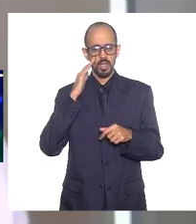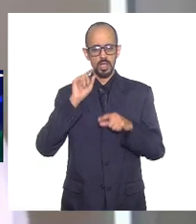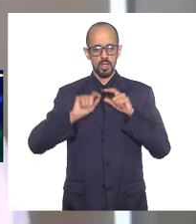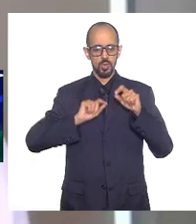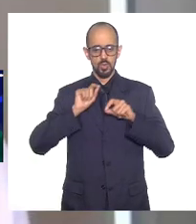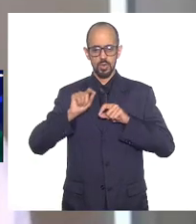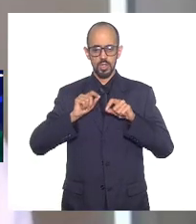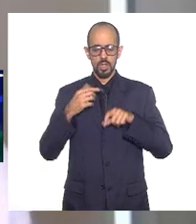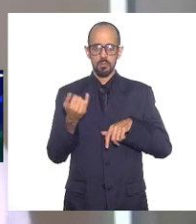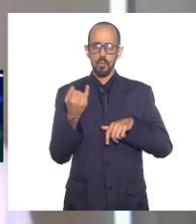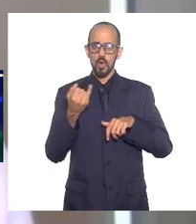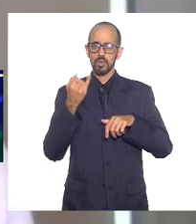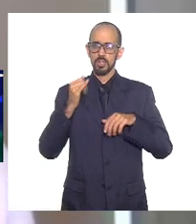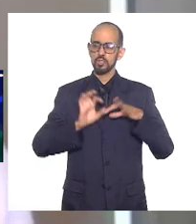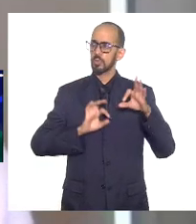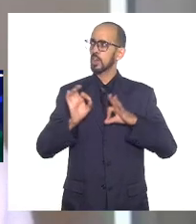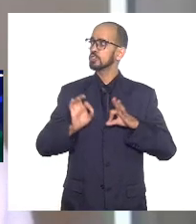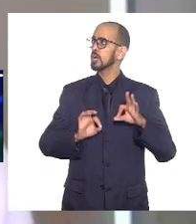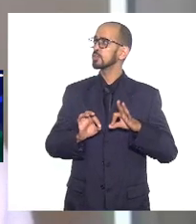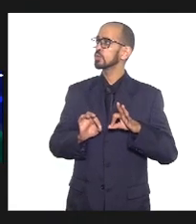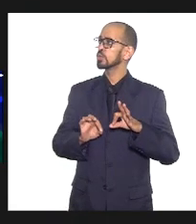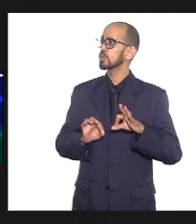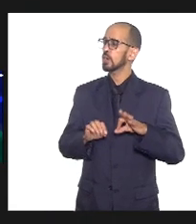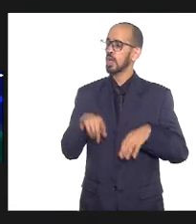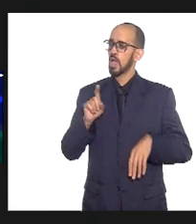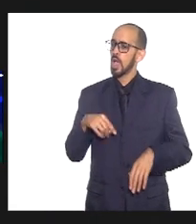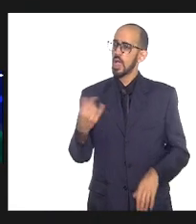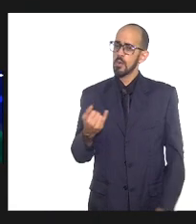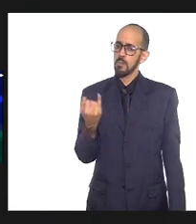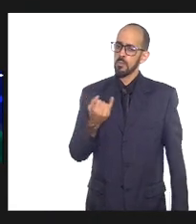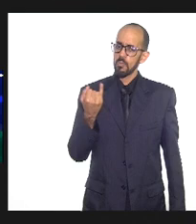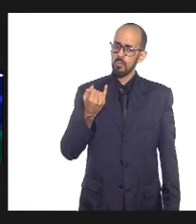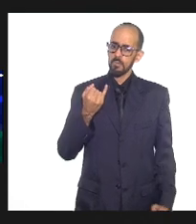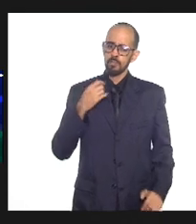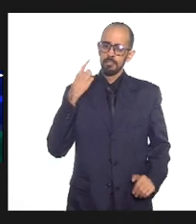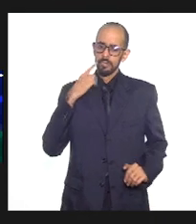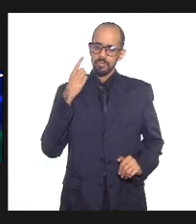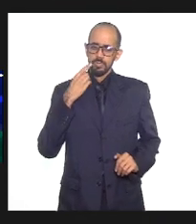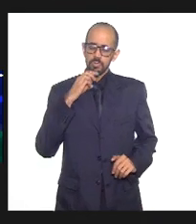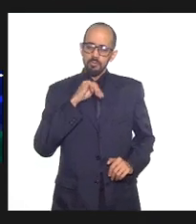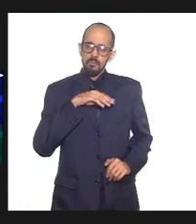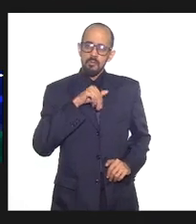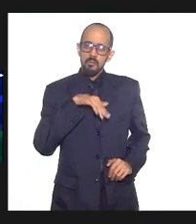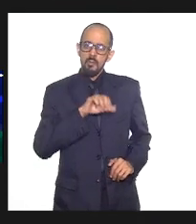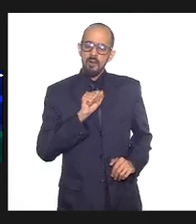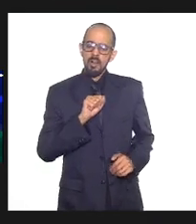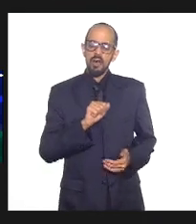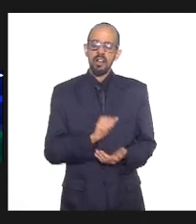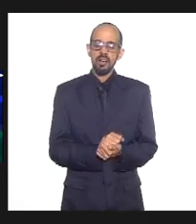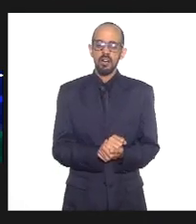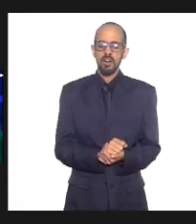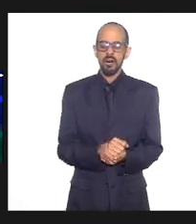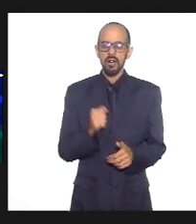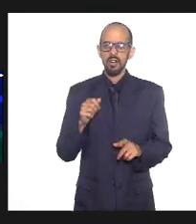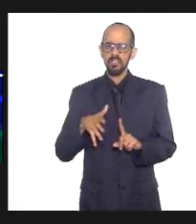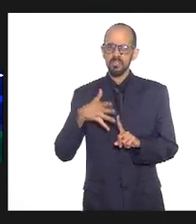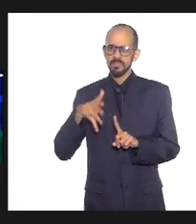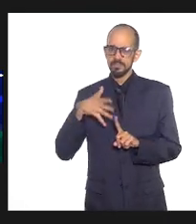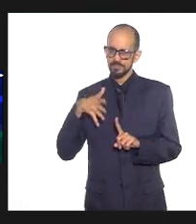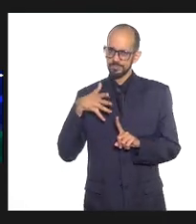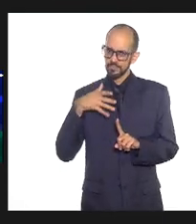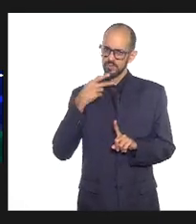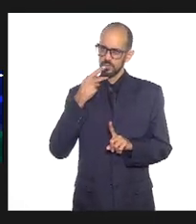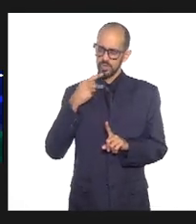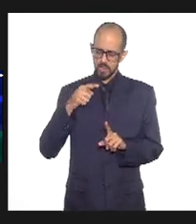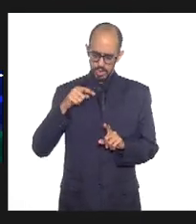desse projeto, né? A importância da deputada Mônica é trazer para